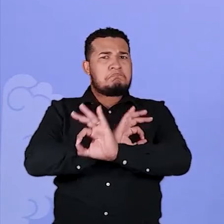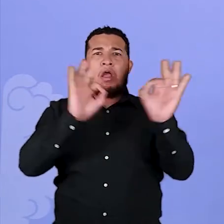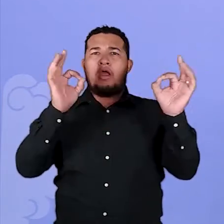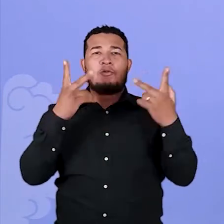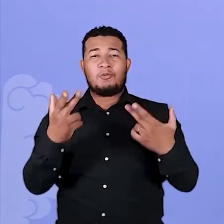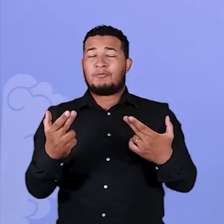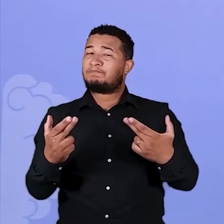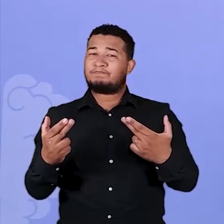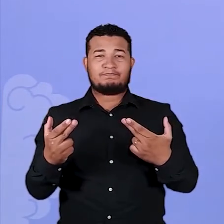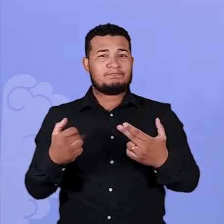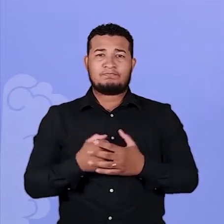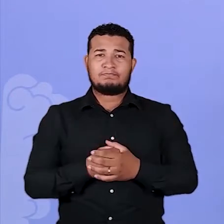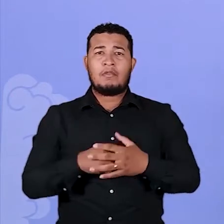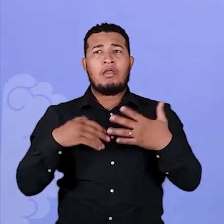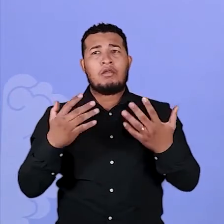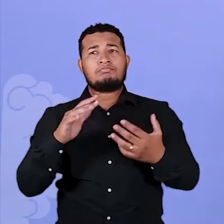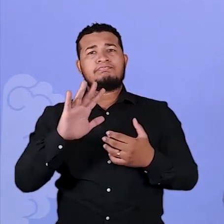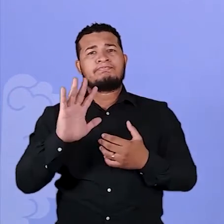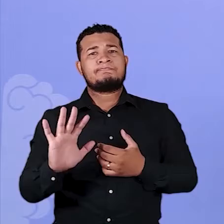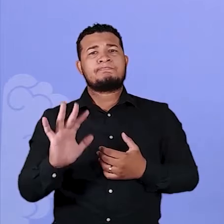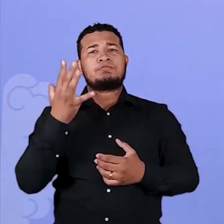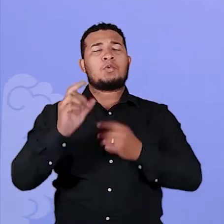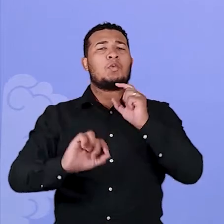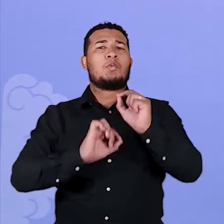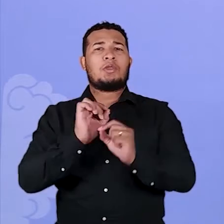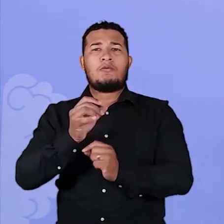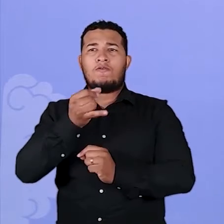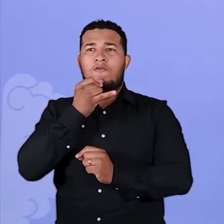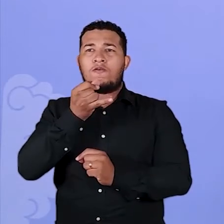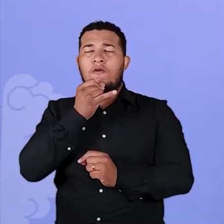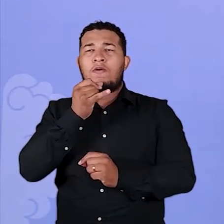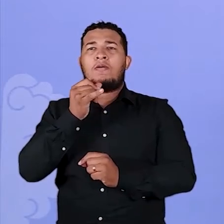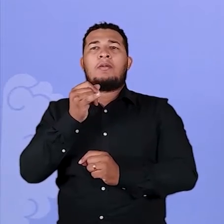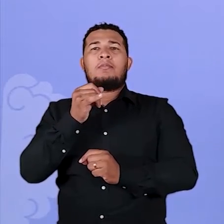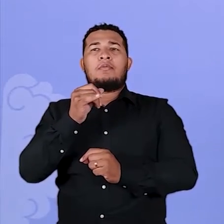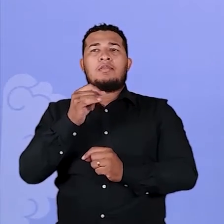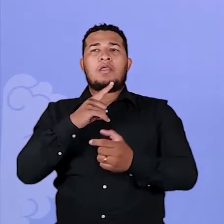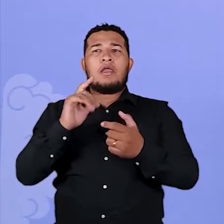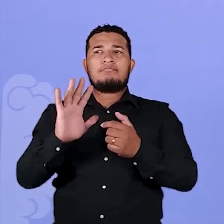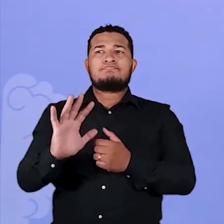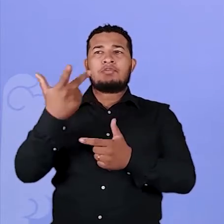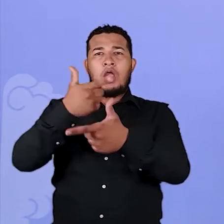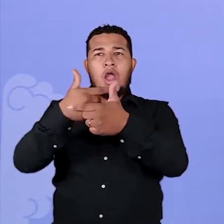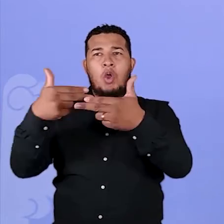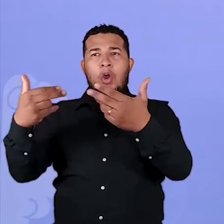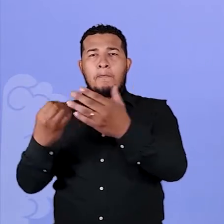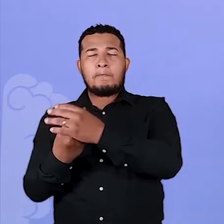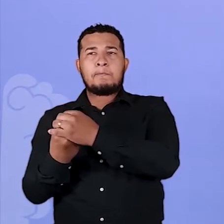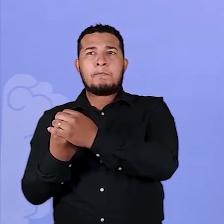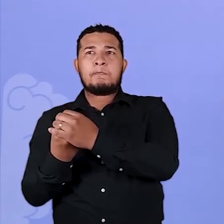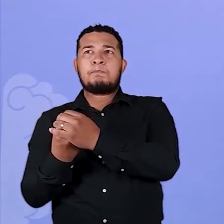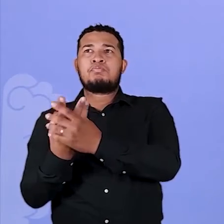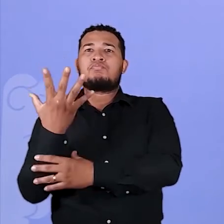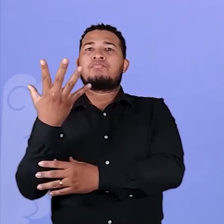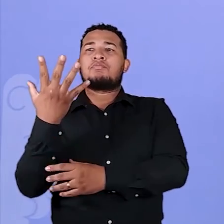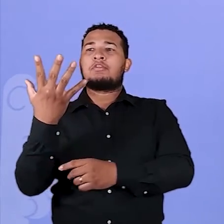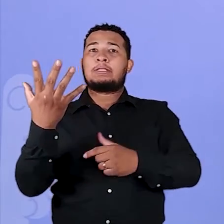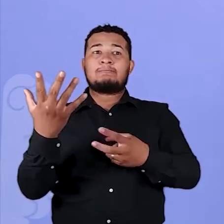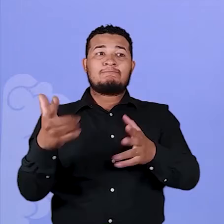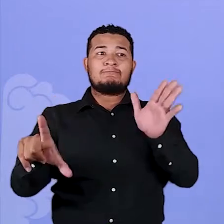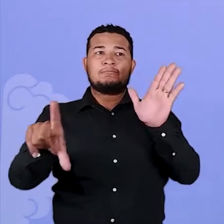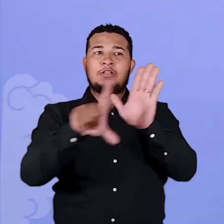boa a esse ponto. Então, o que acontece quando emerge alguma situação que não